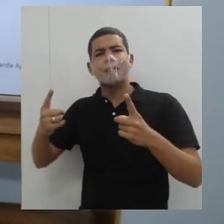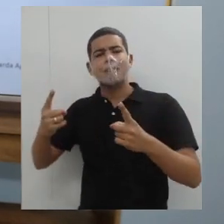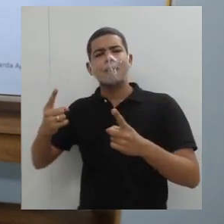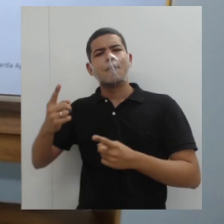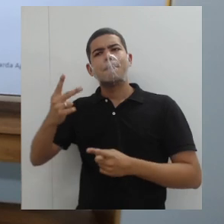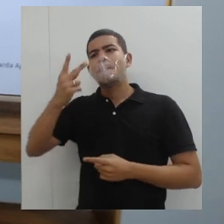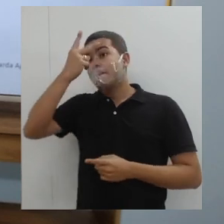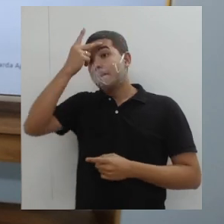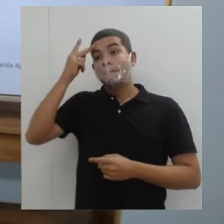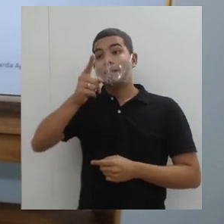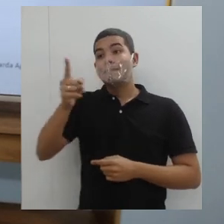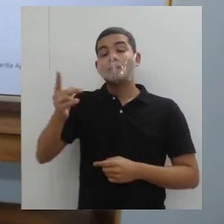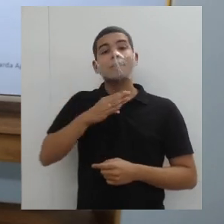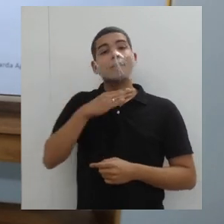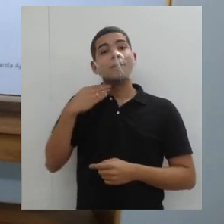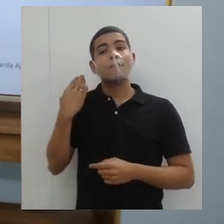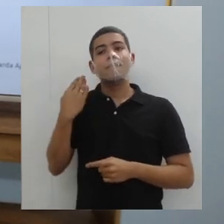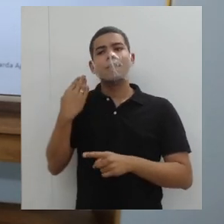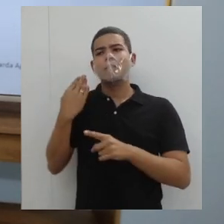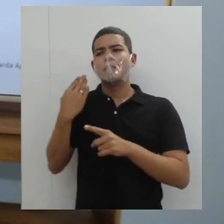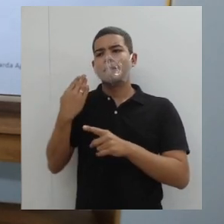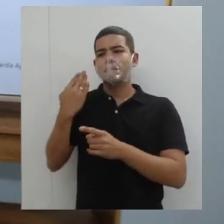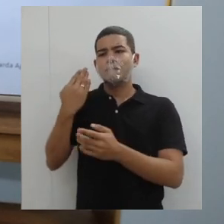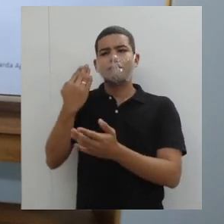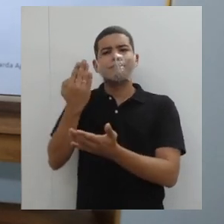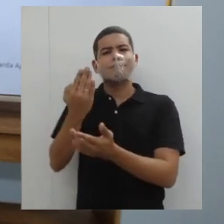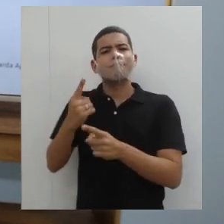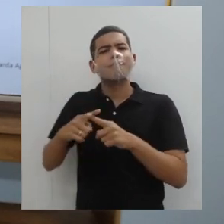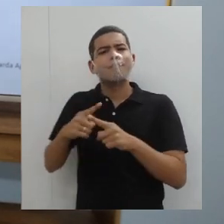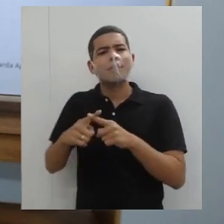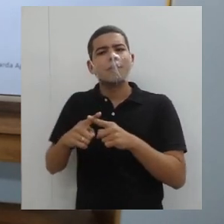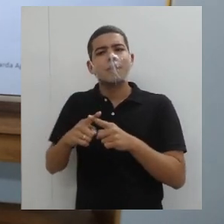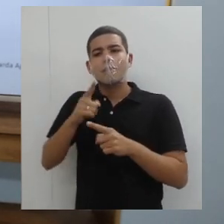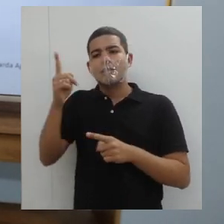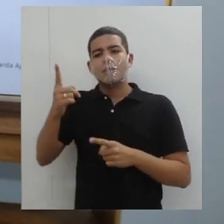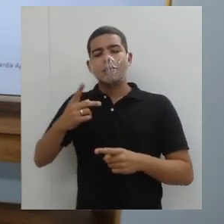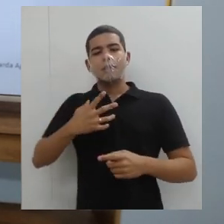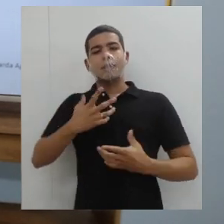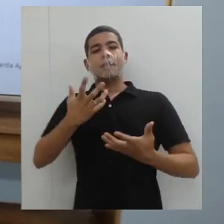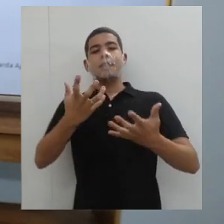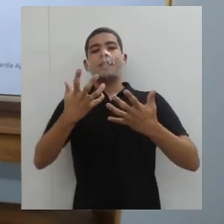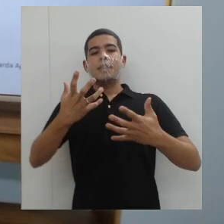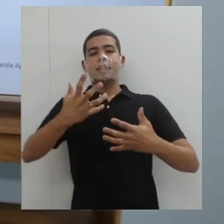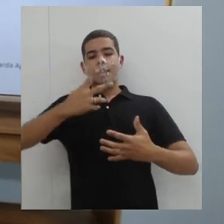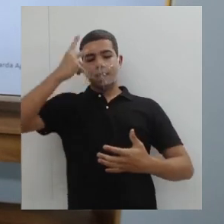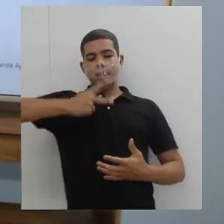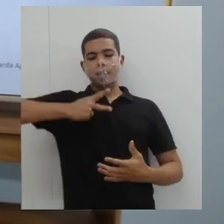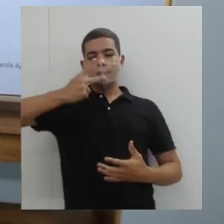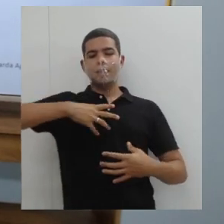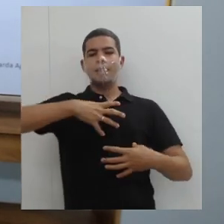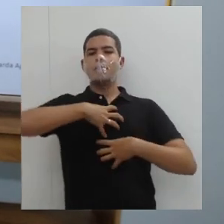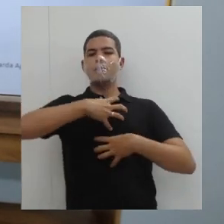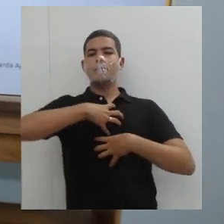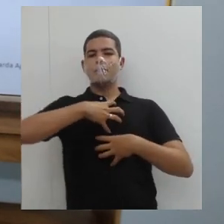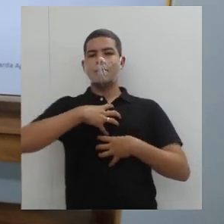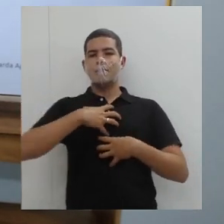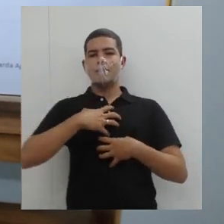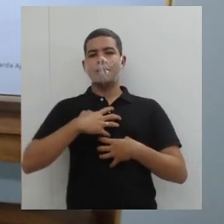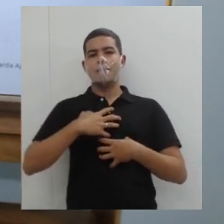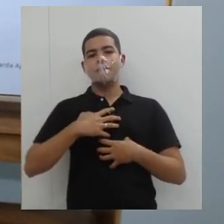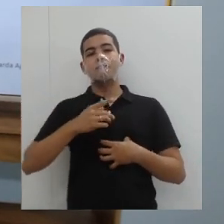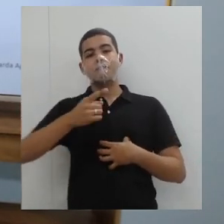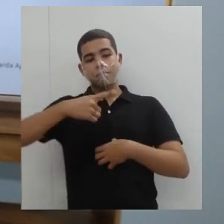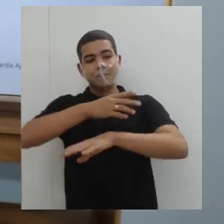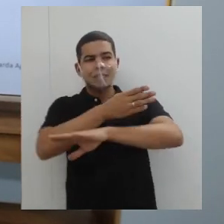que perdeu a vida por ser quem realmente é. A gente tem um paradigma e a gente